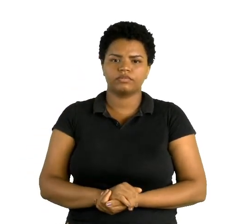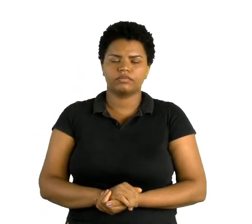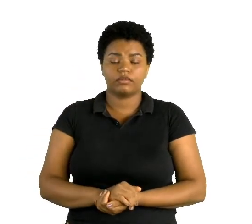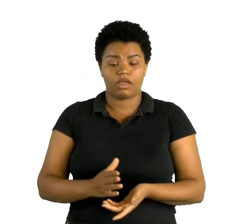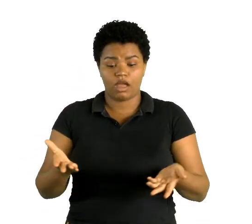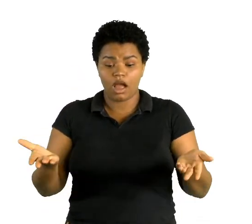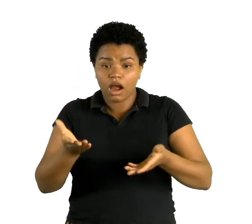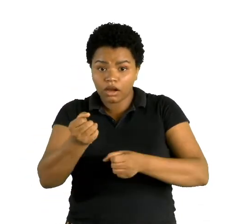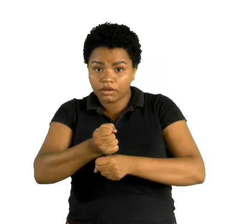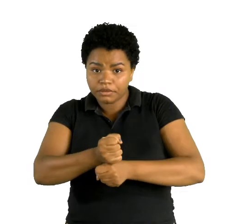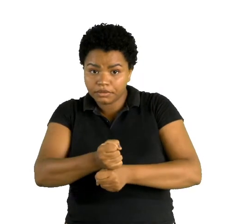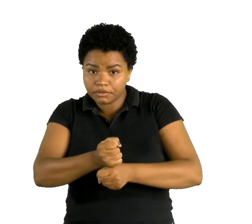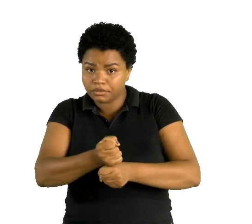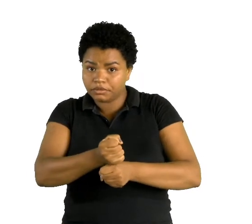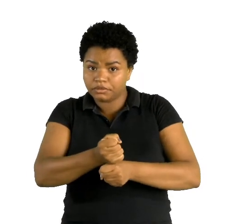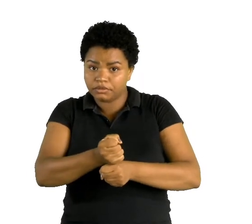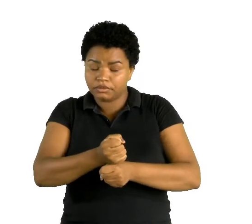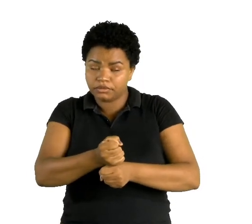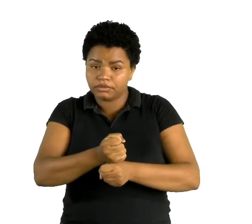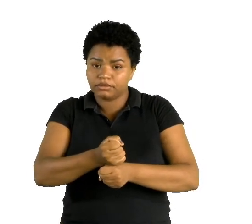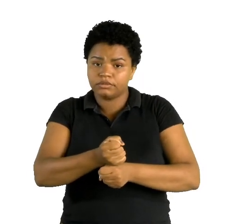Neste ano,